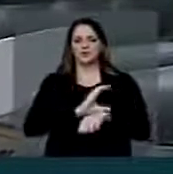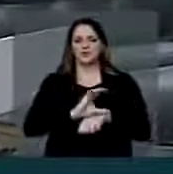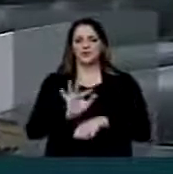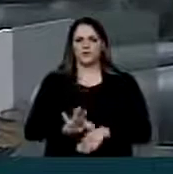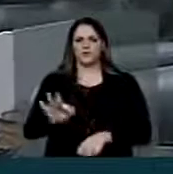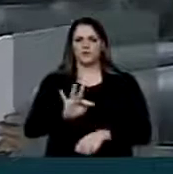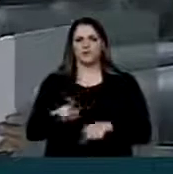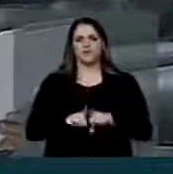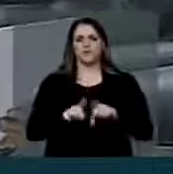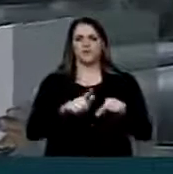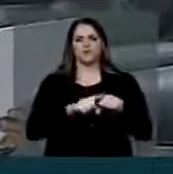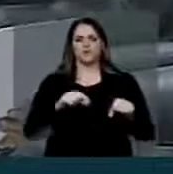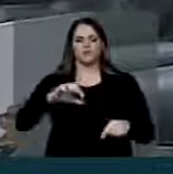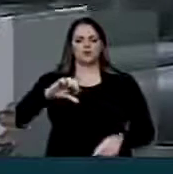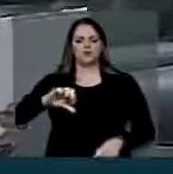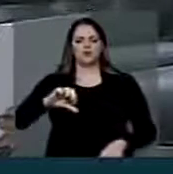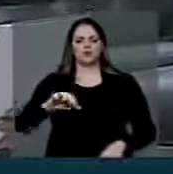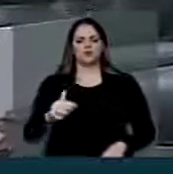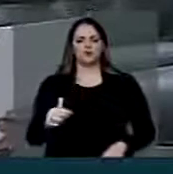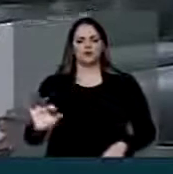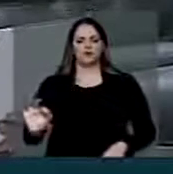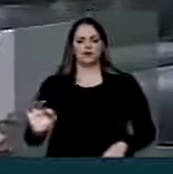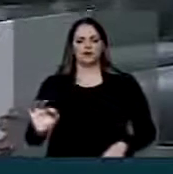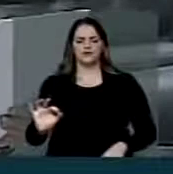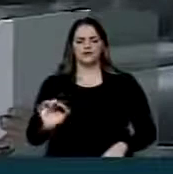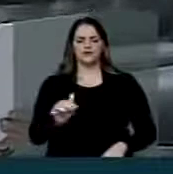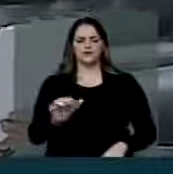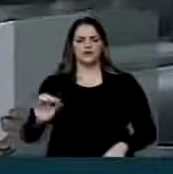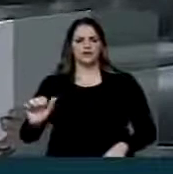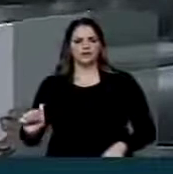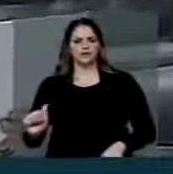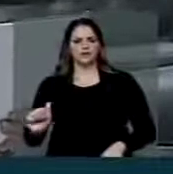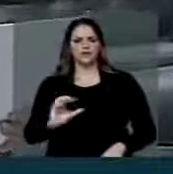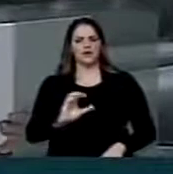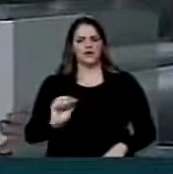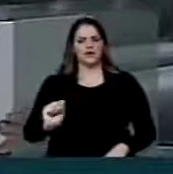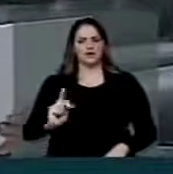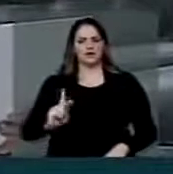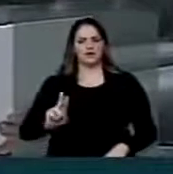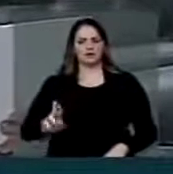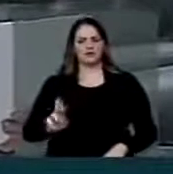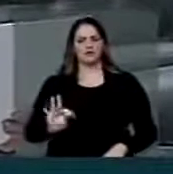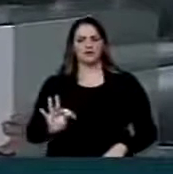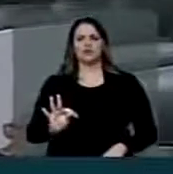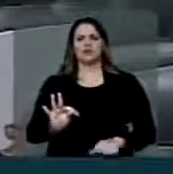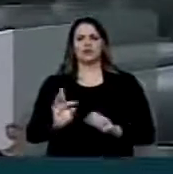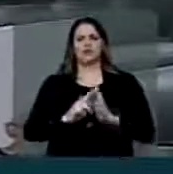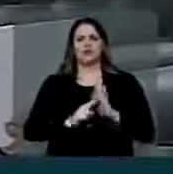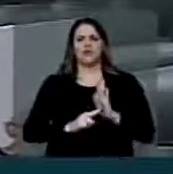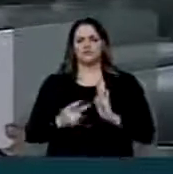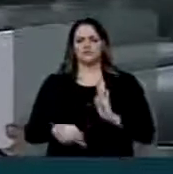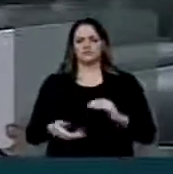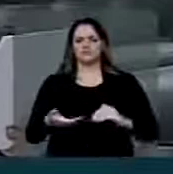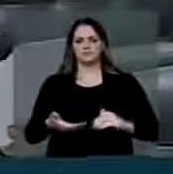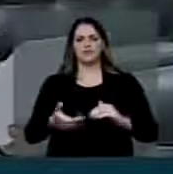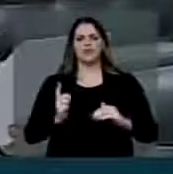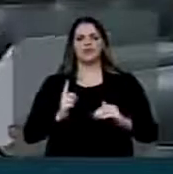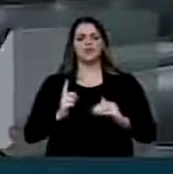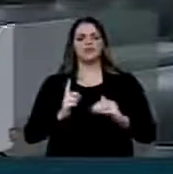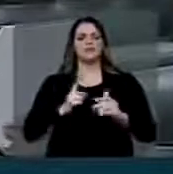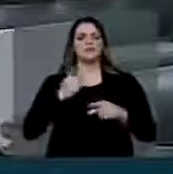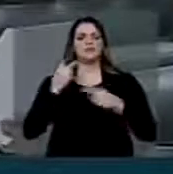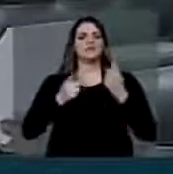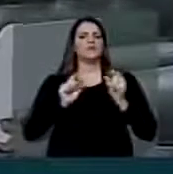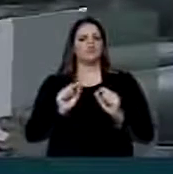aos artigos 9º, 10, 10A, caput do Regimento Comum, nos termos a seguir